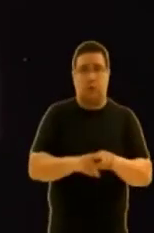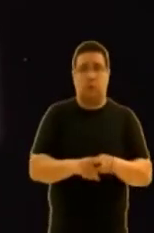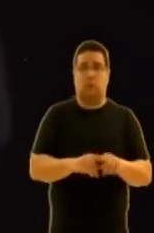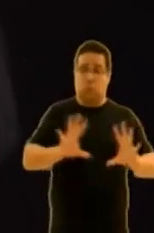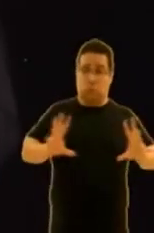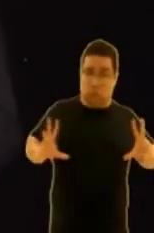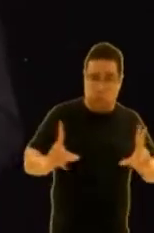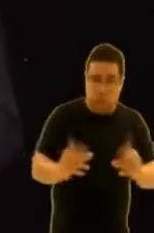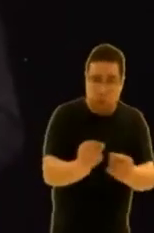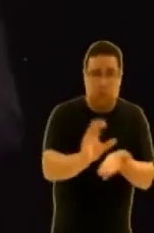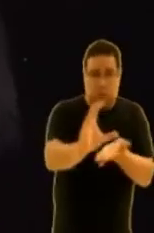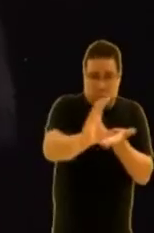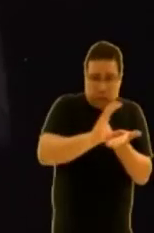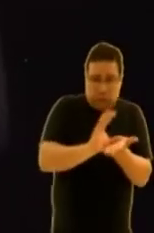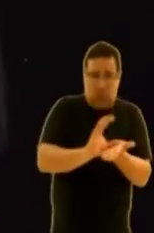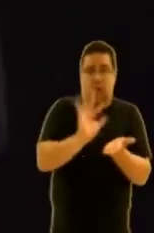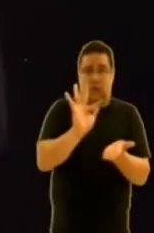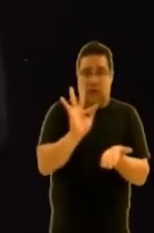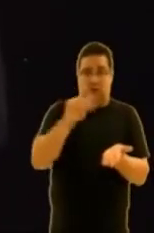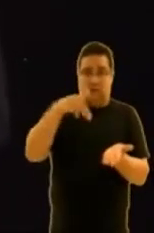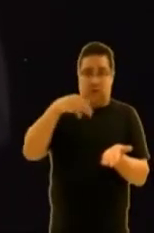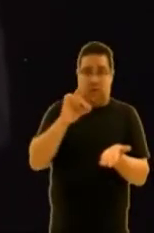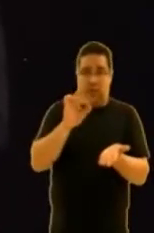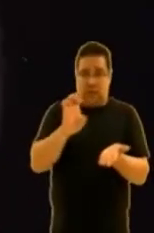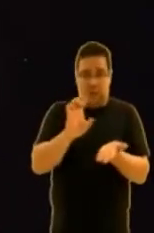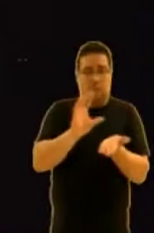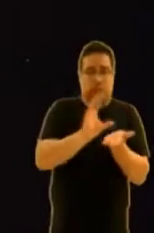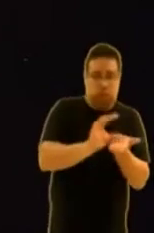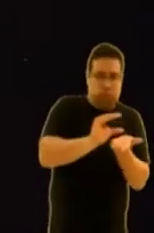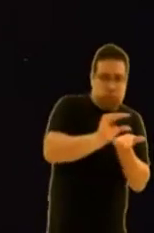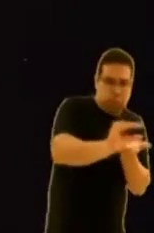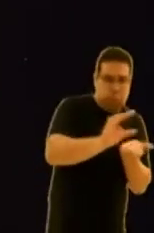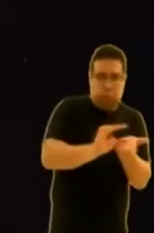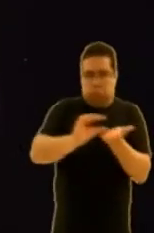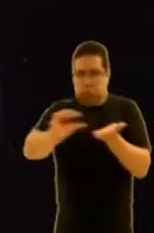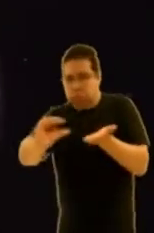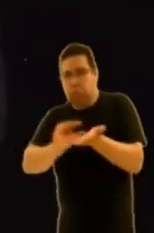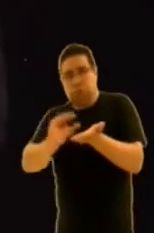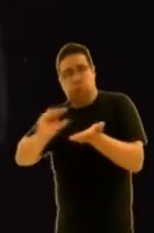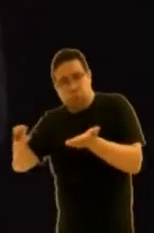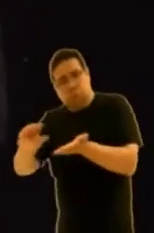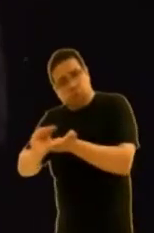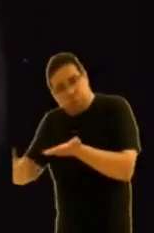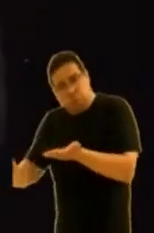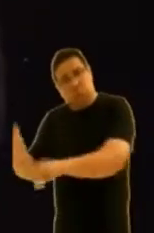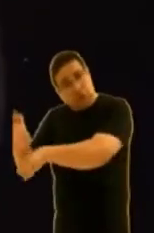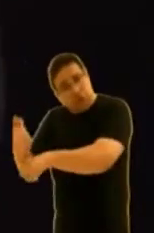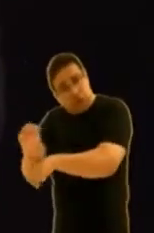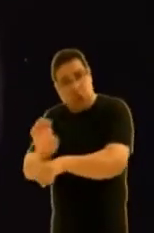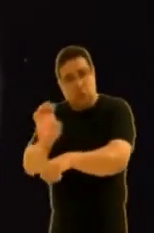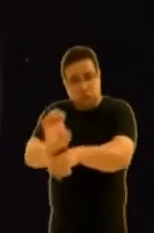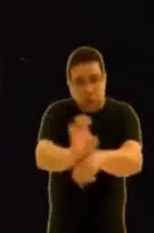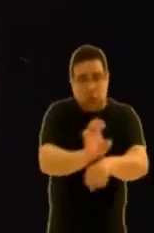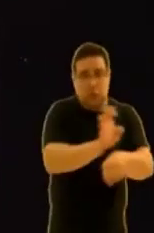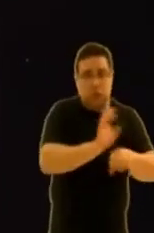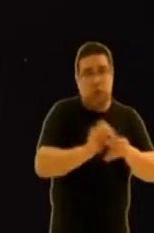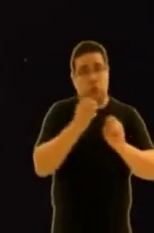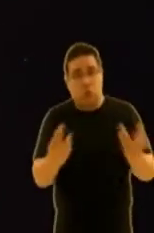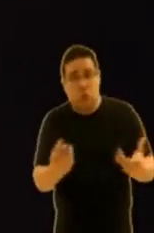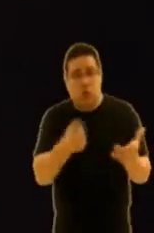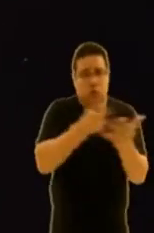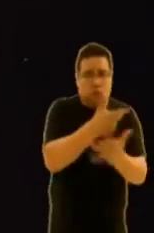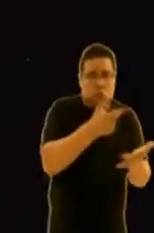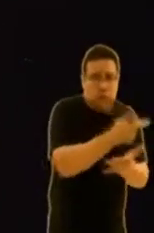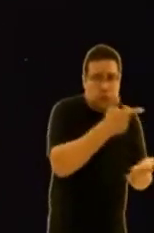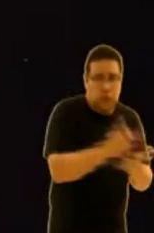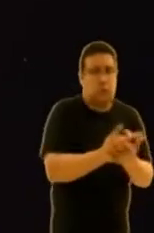todo o orçamento dele é executado ou destinando recursos a estados e municípios ou comprando